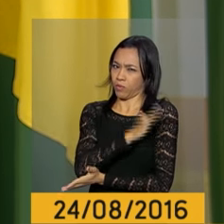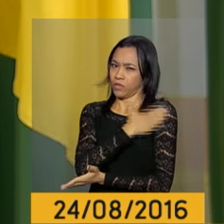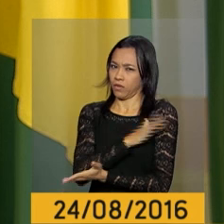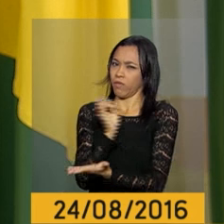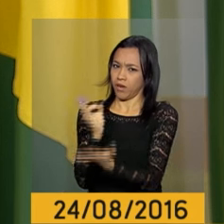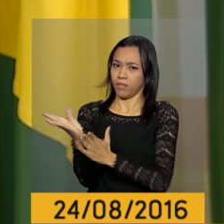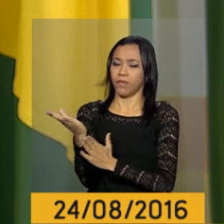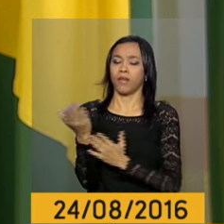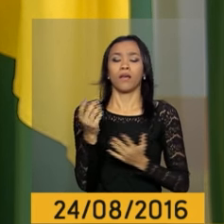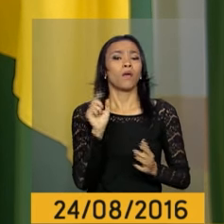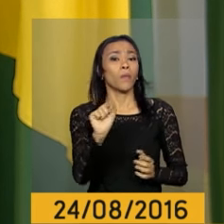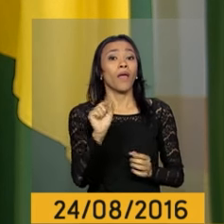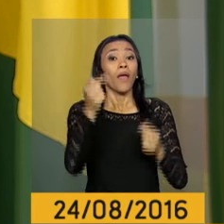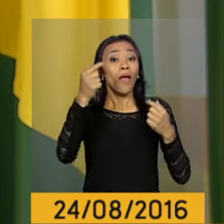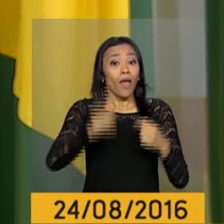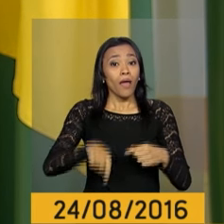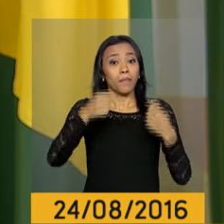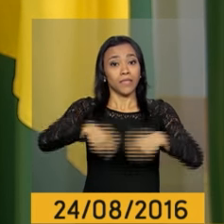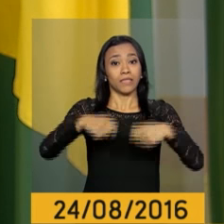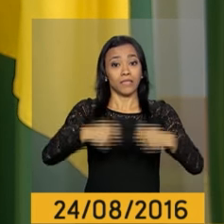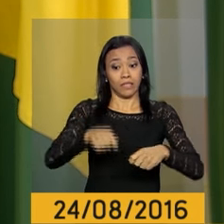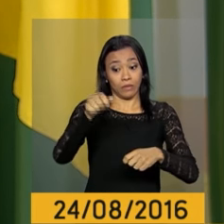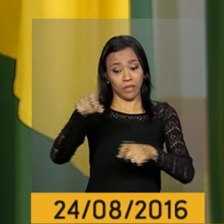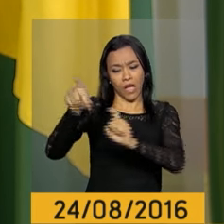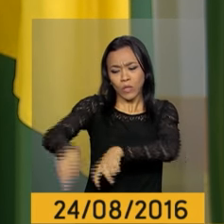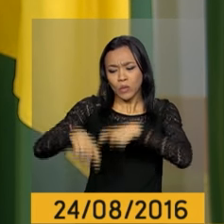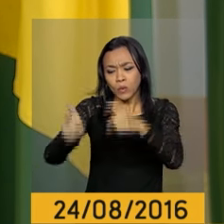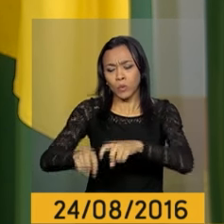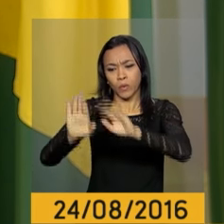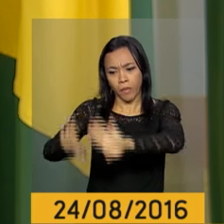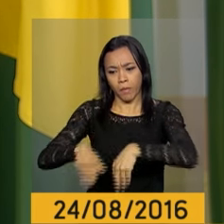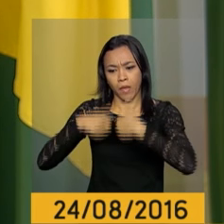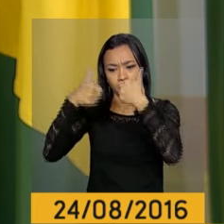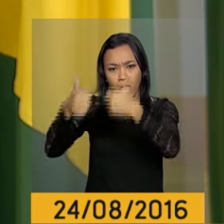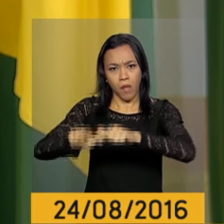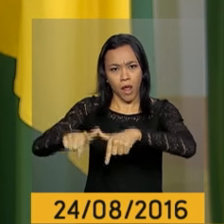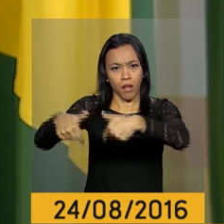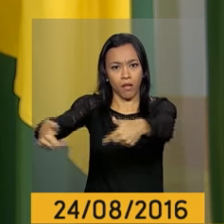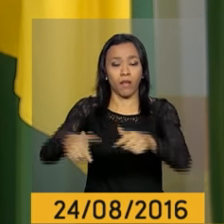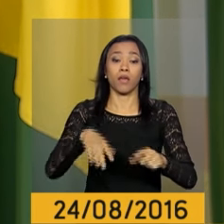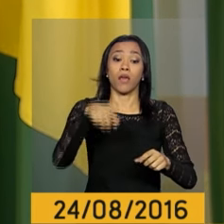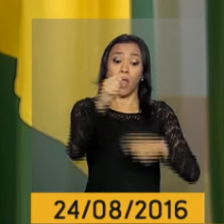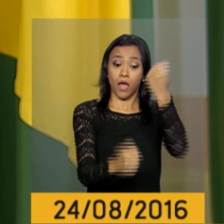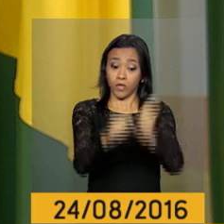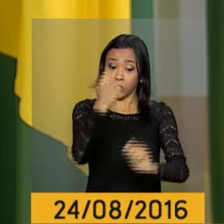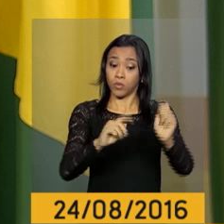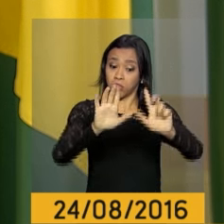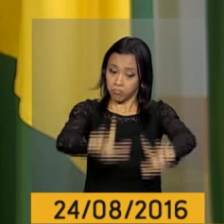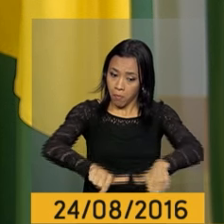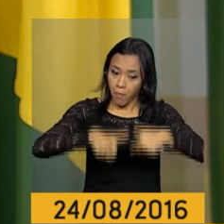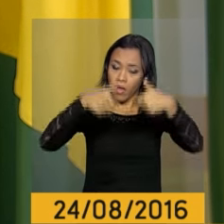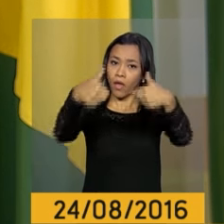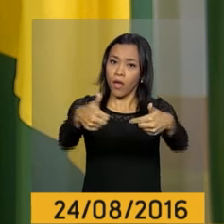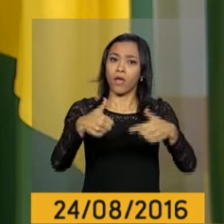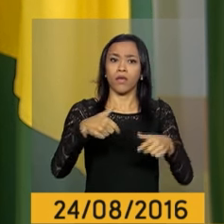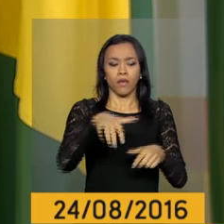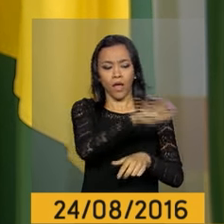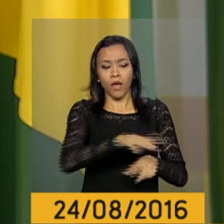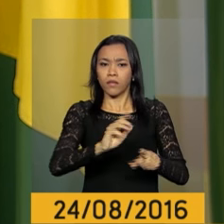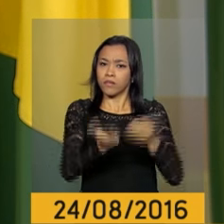ter emprego é preciso que o a agricultura funcione, o agronegócio funcione, a indústria funcione, o setor de serviço